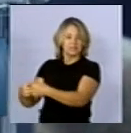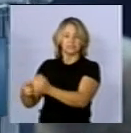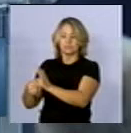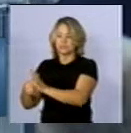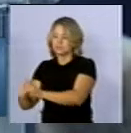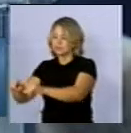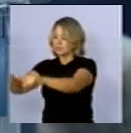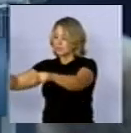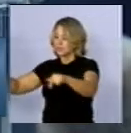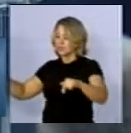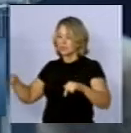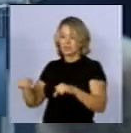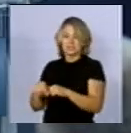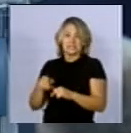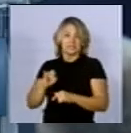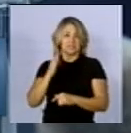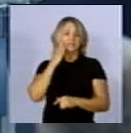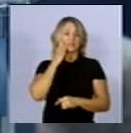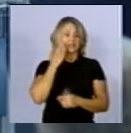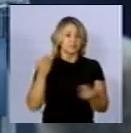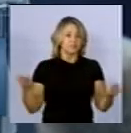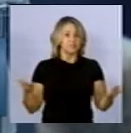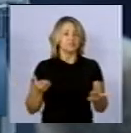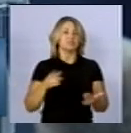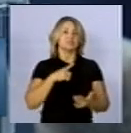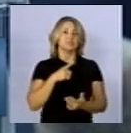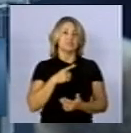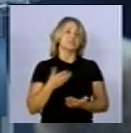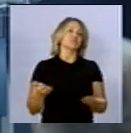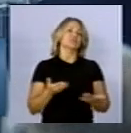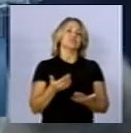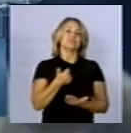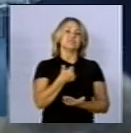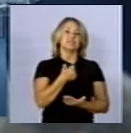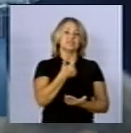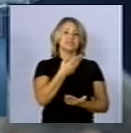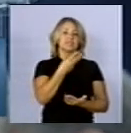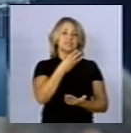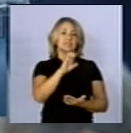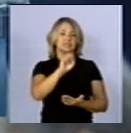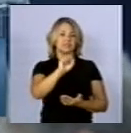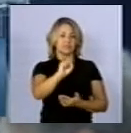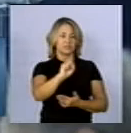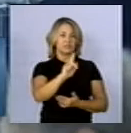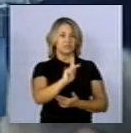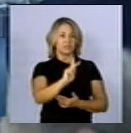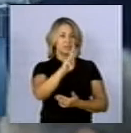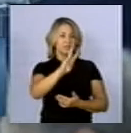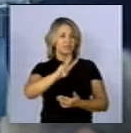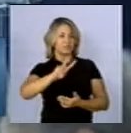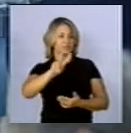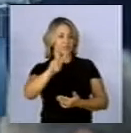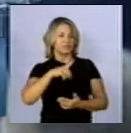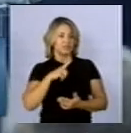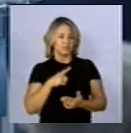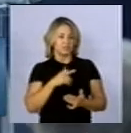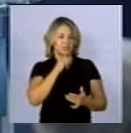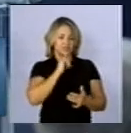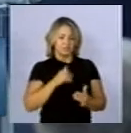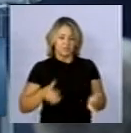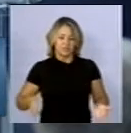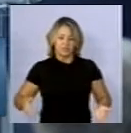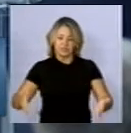considerássemos hoje que temos no caso do 38 kv tomamos aqui como paradigma com uma faixa de